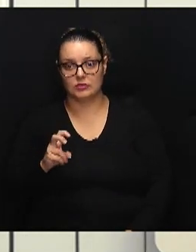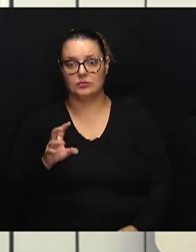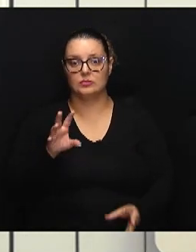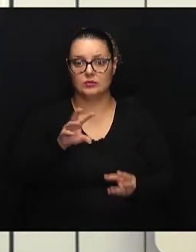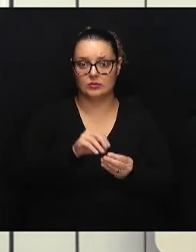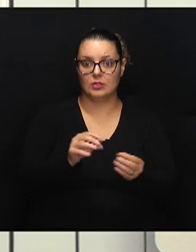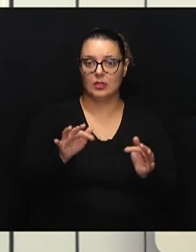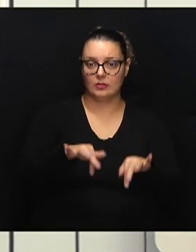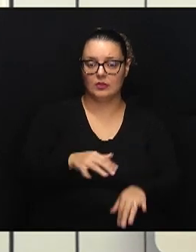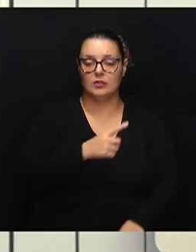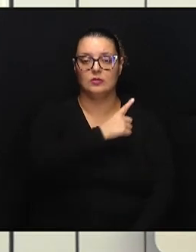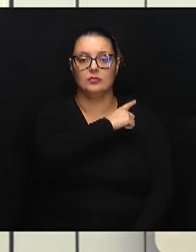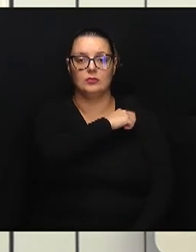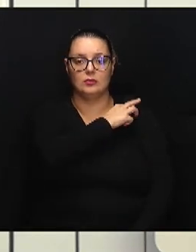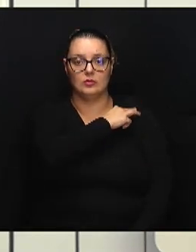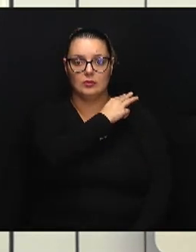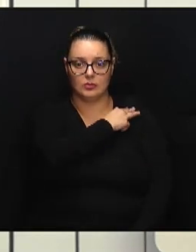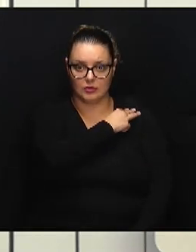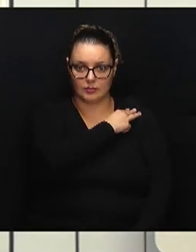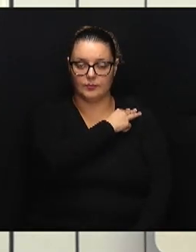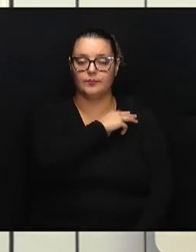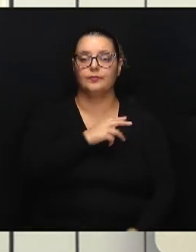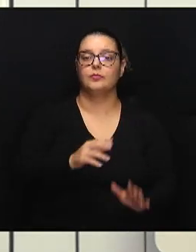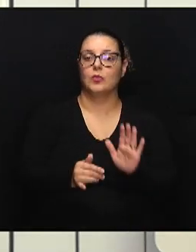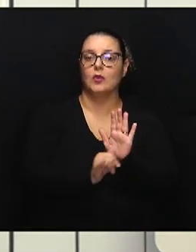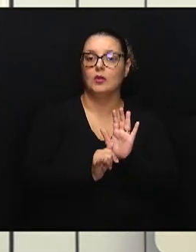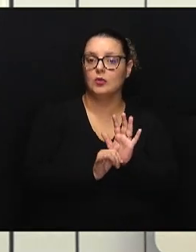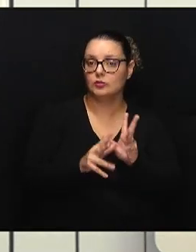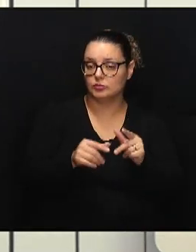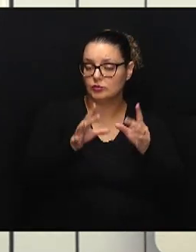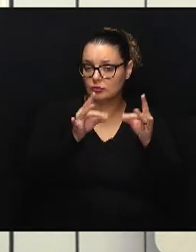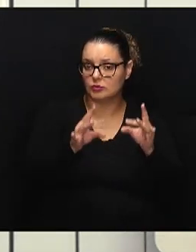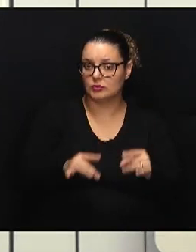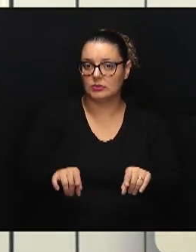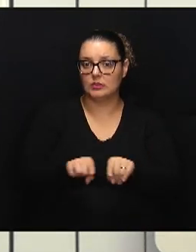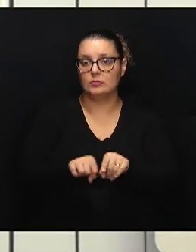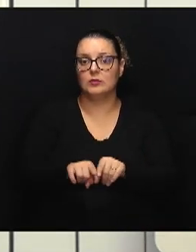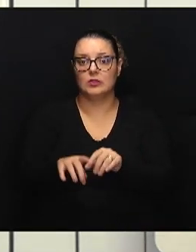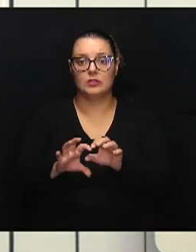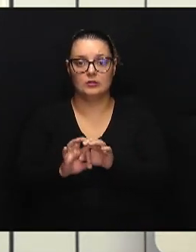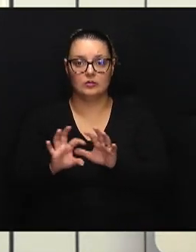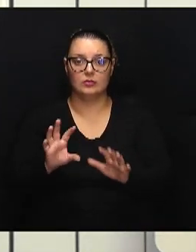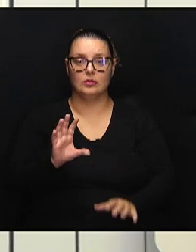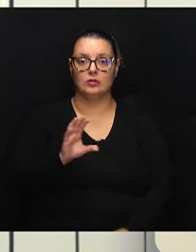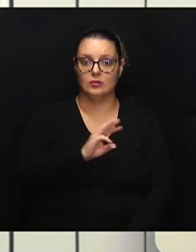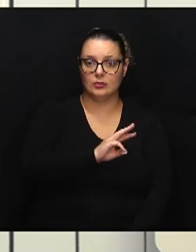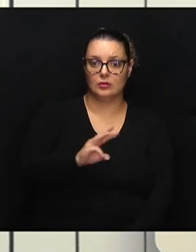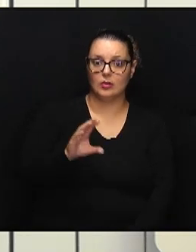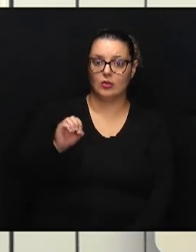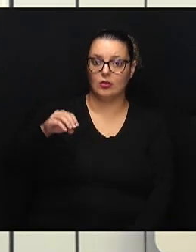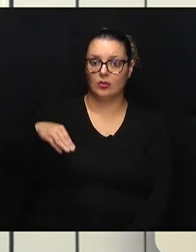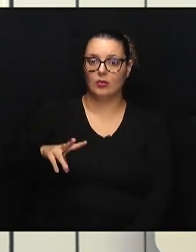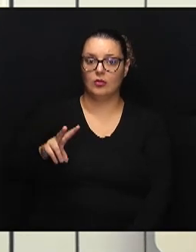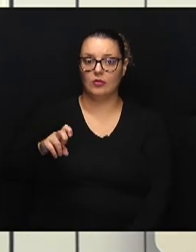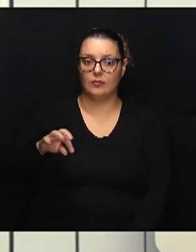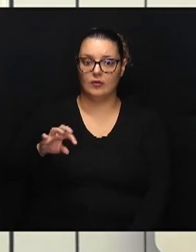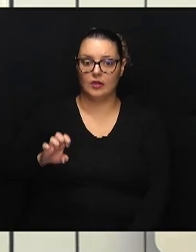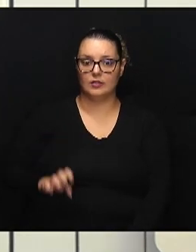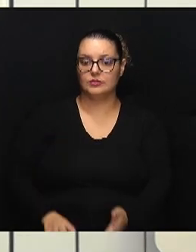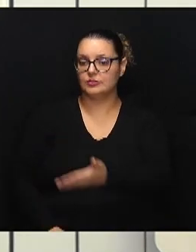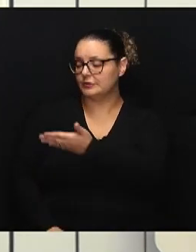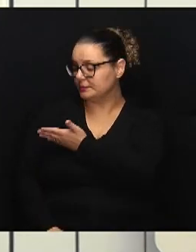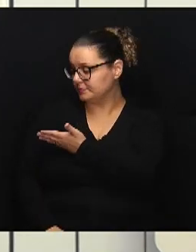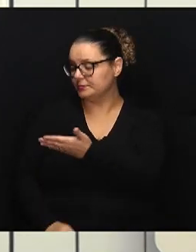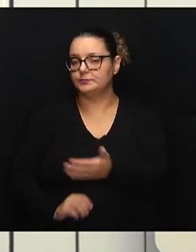ensino médio. O edital com todos os detalhes também está disponível no site da Conveste. E